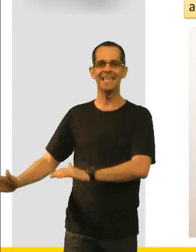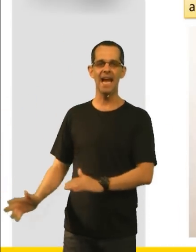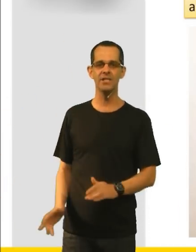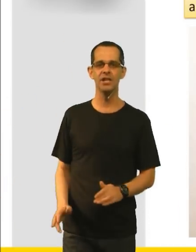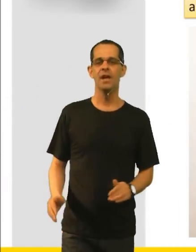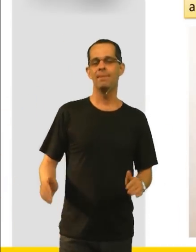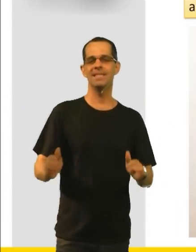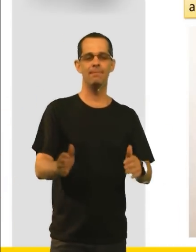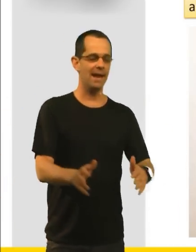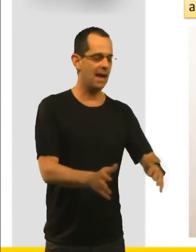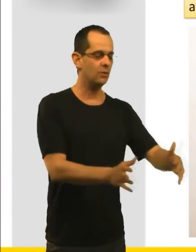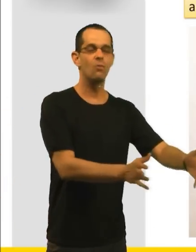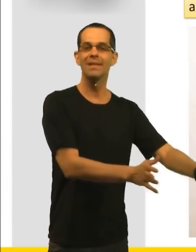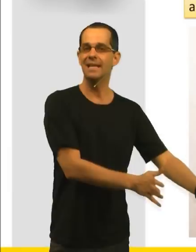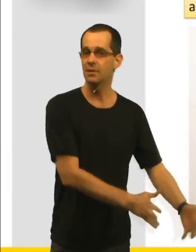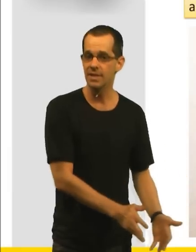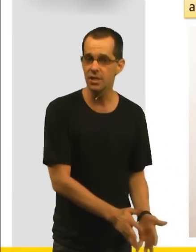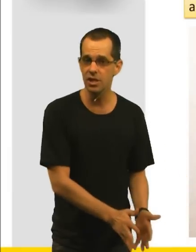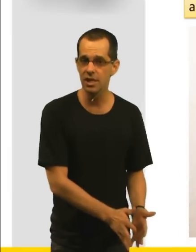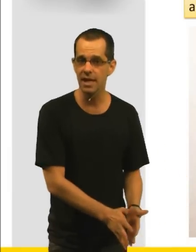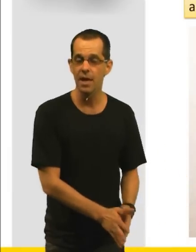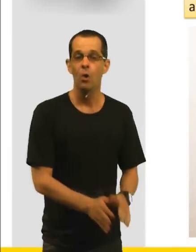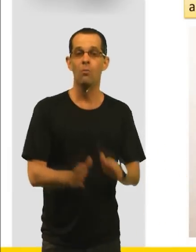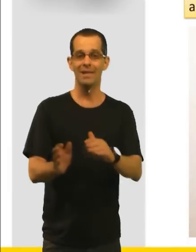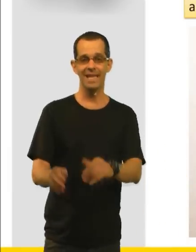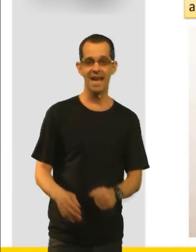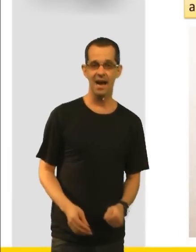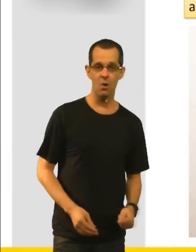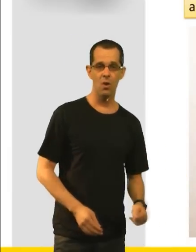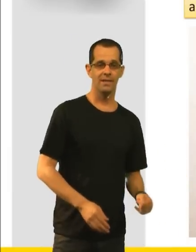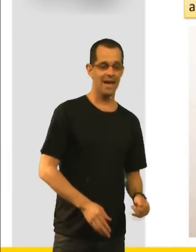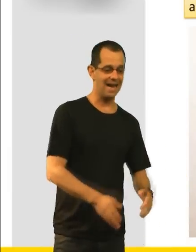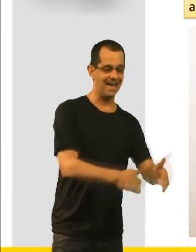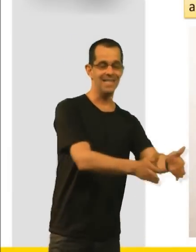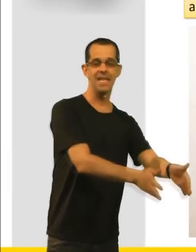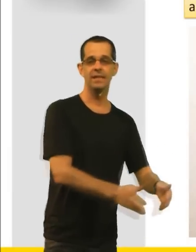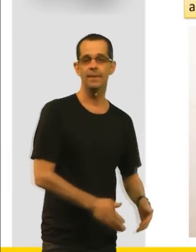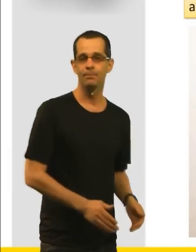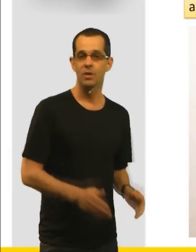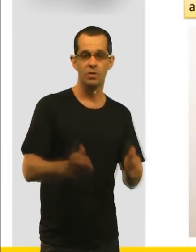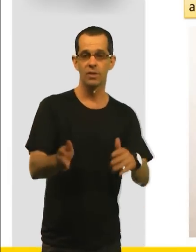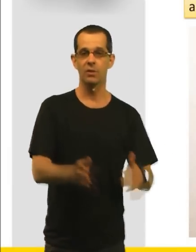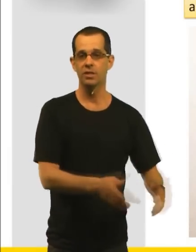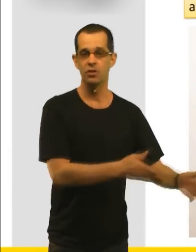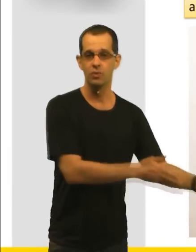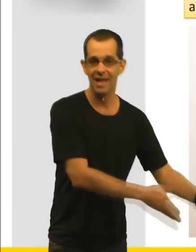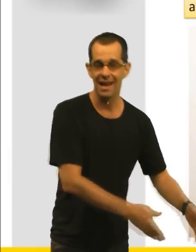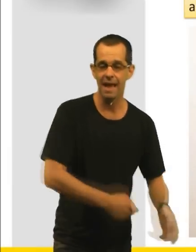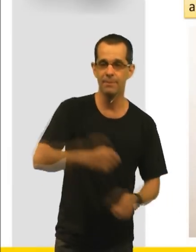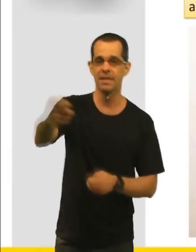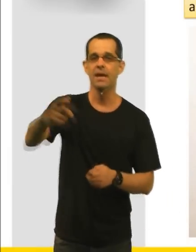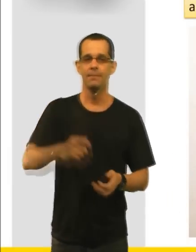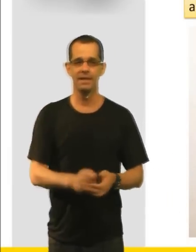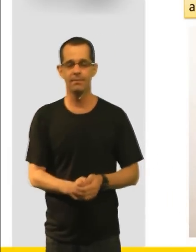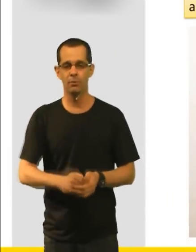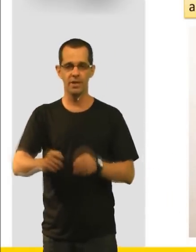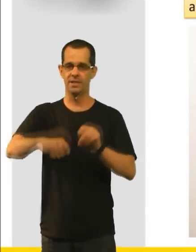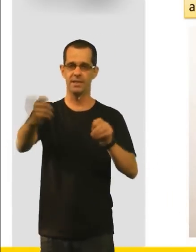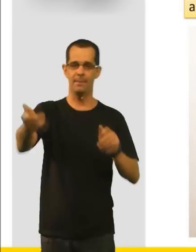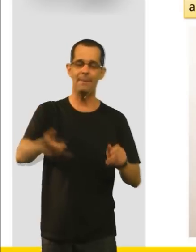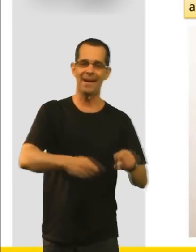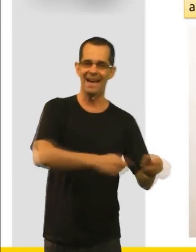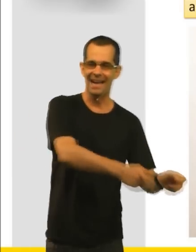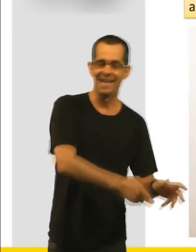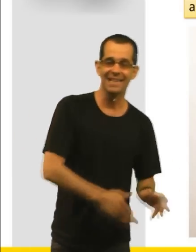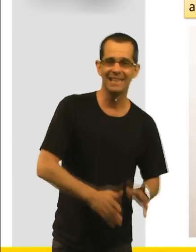parte da tarde para separar a documentação exigida, o material, tá? A caneta. Se você gosta de usar lápis para